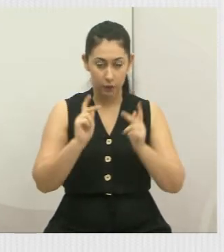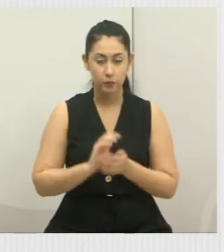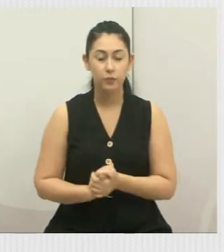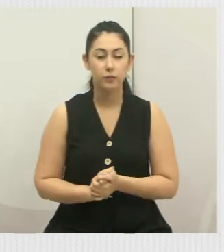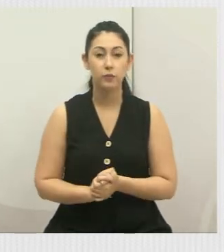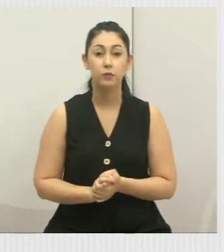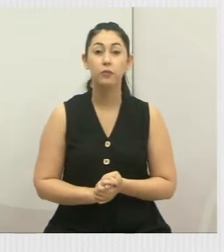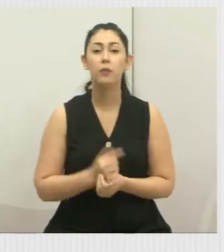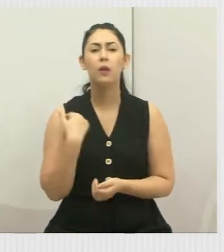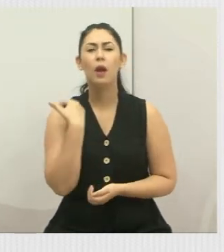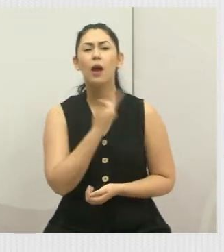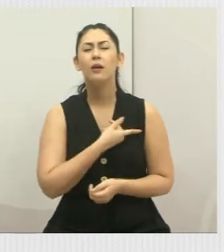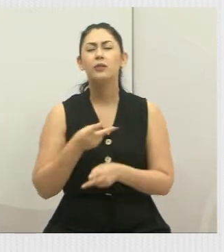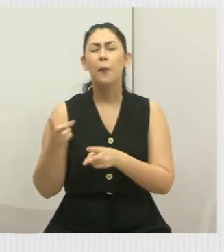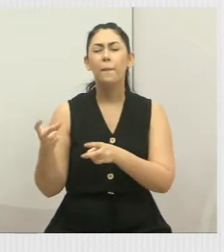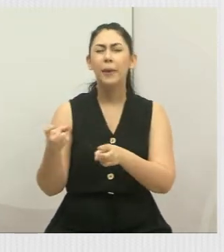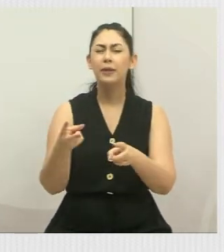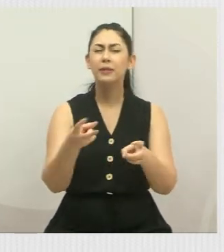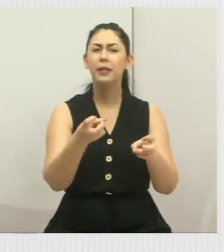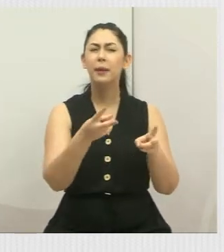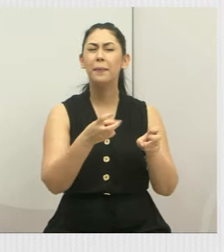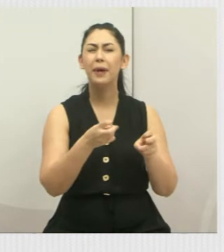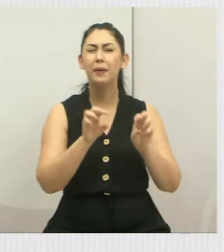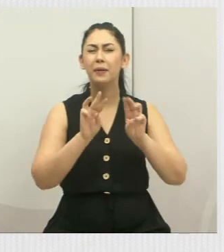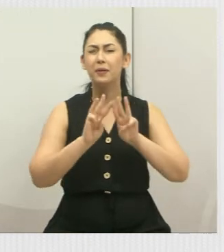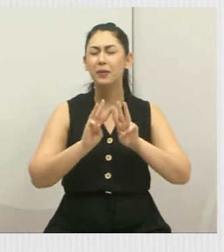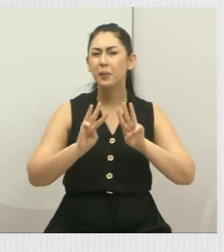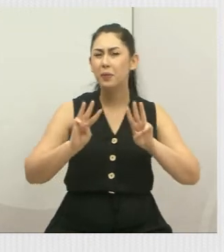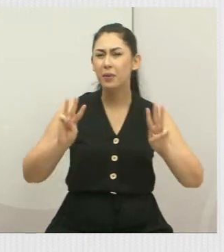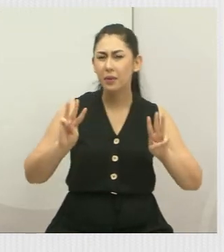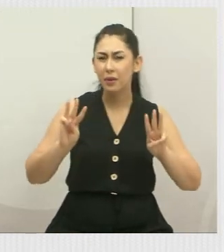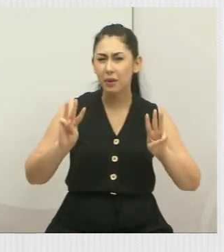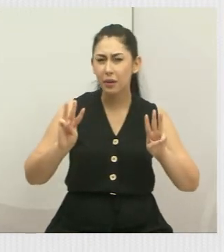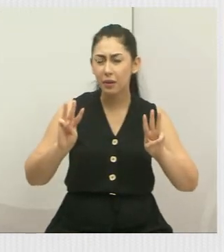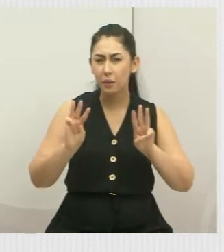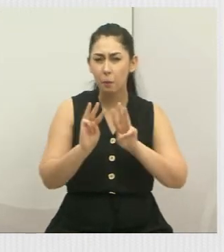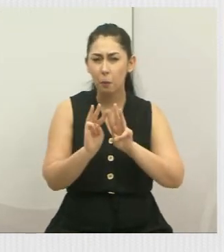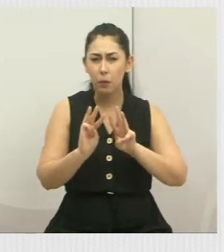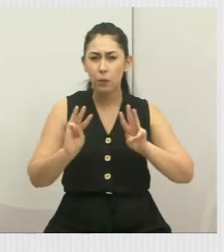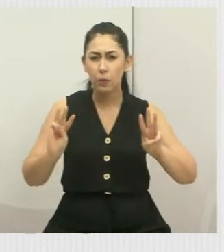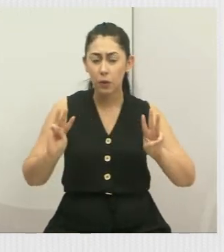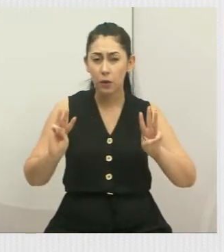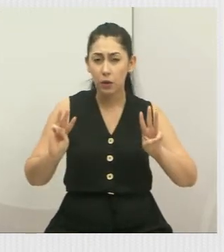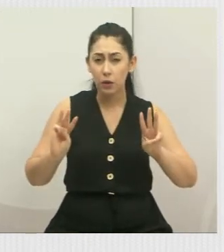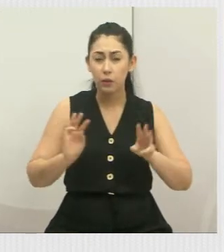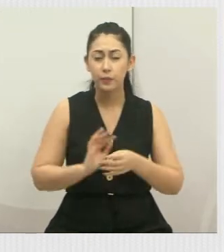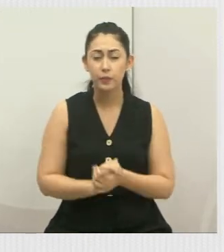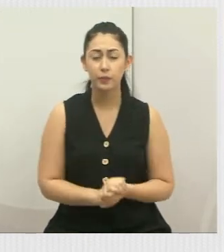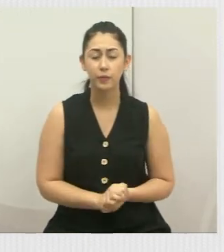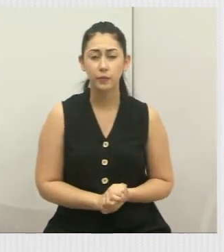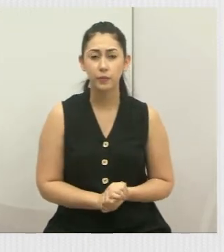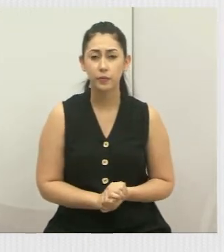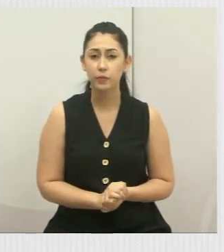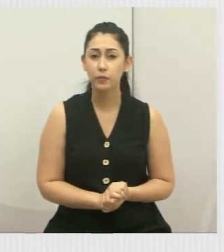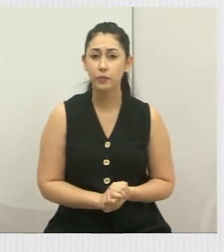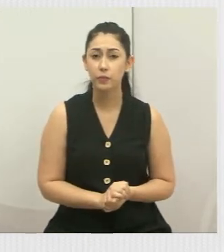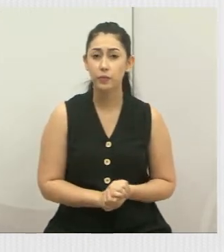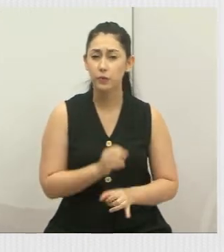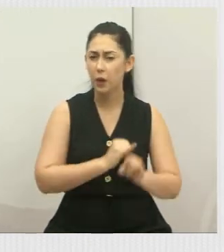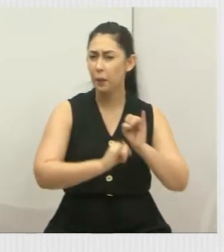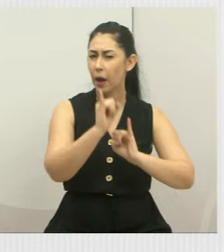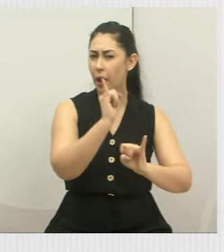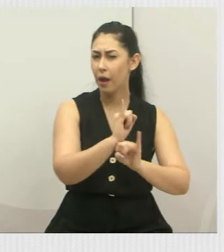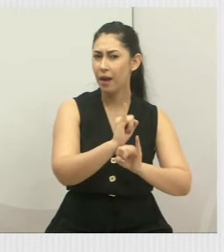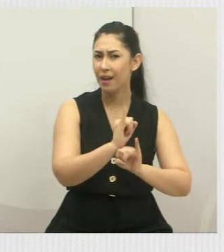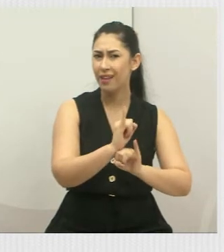Nós notamos que o link que está colocado naquele formulário, o link desta transmissão online não